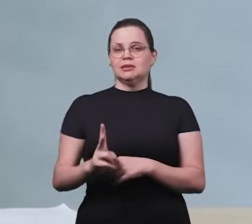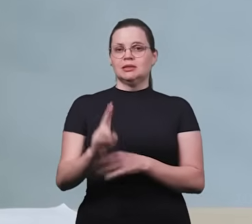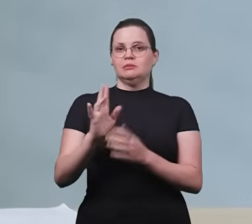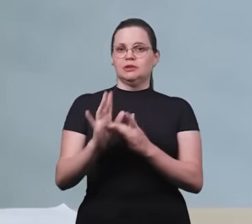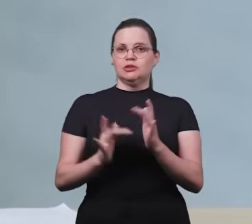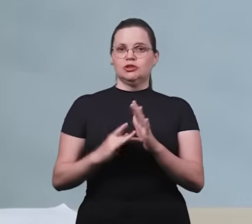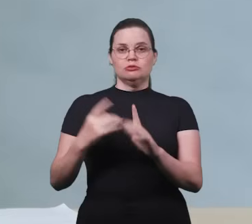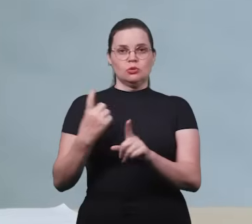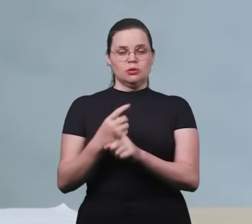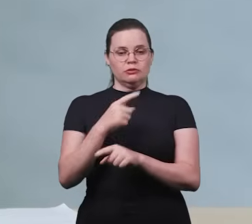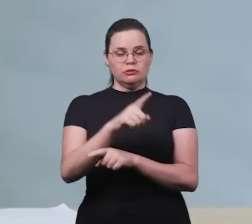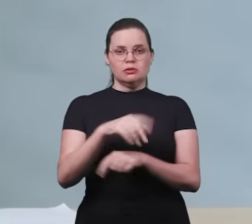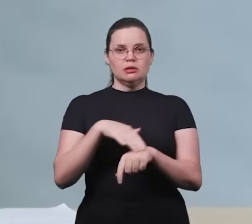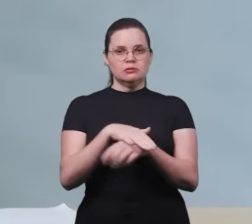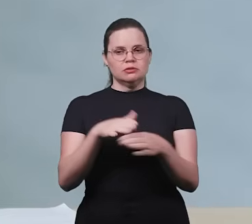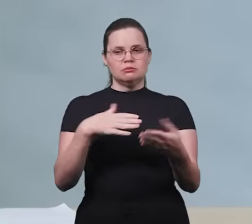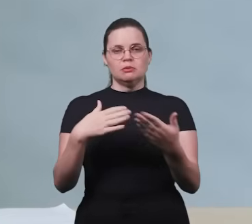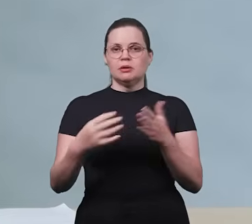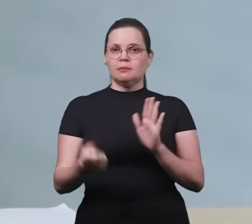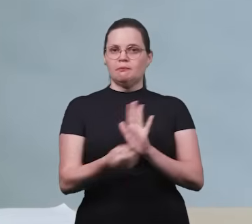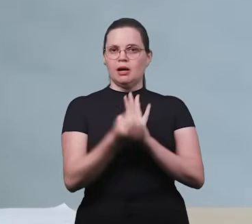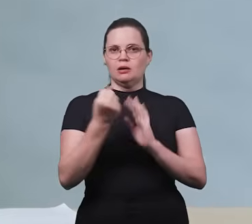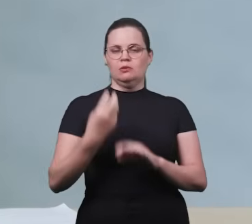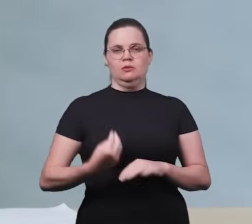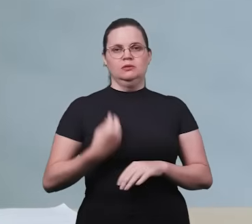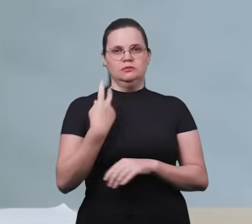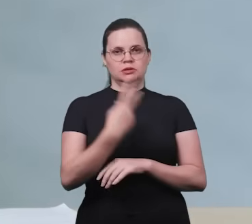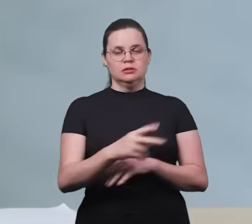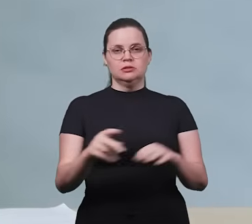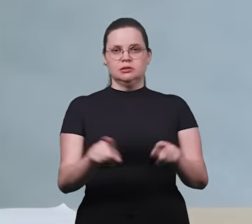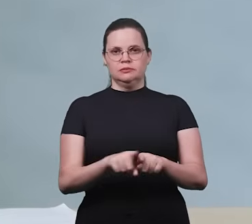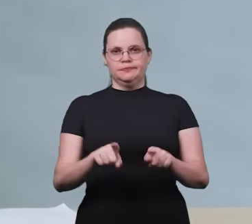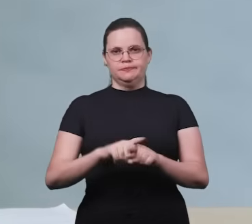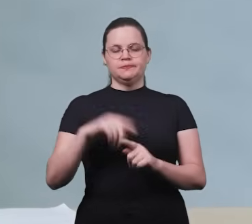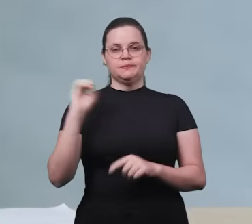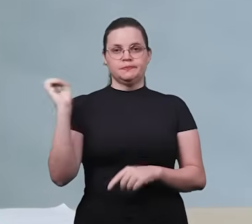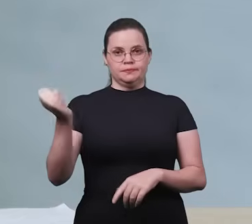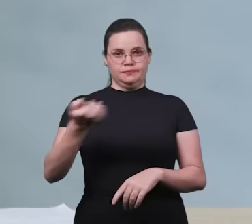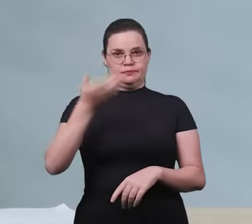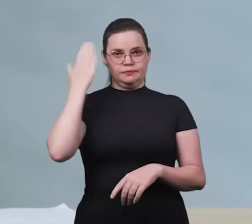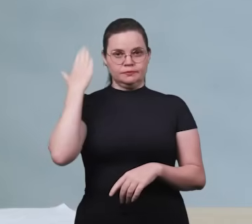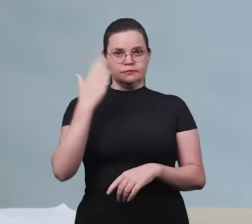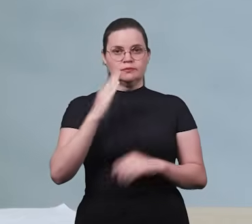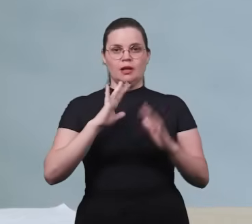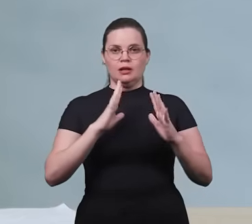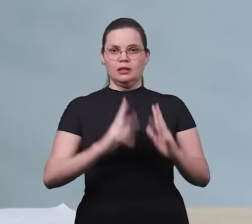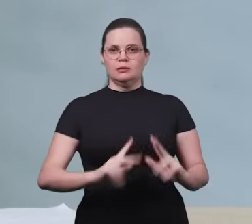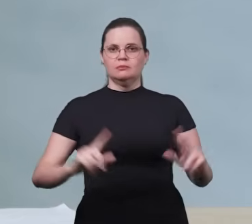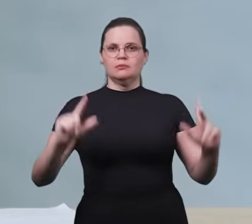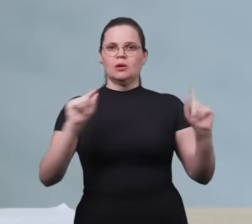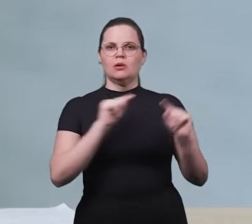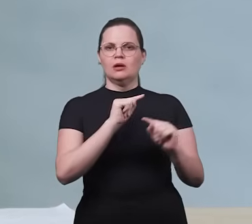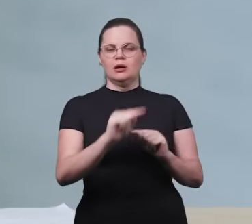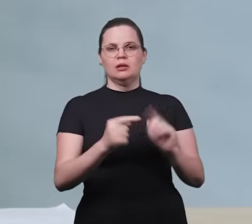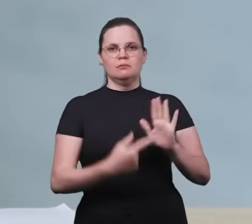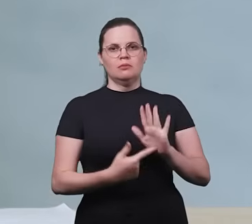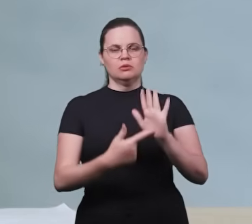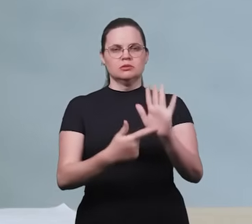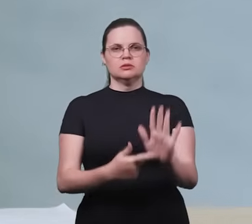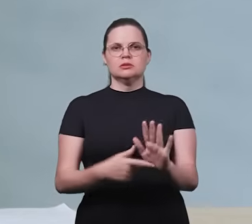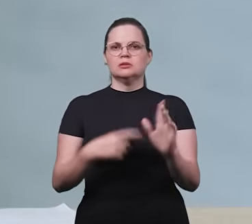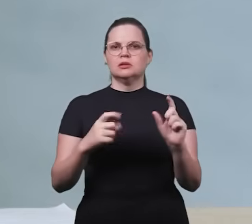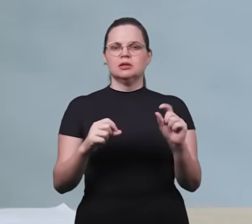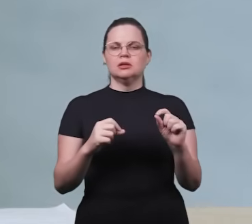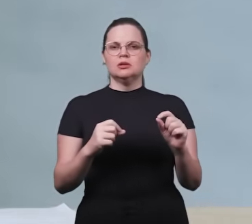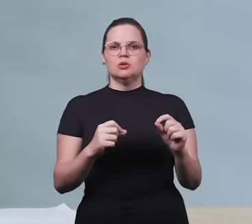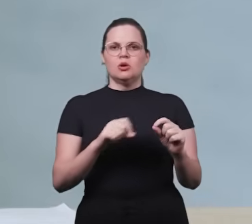encontros em que, de fato, ele foi marcado e que a revelação, ela o confrontou e impôs, não vou dizer